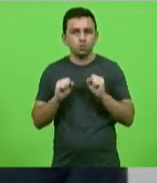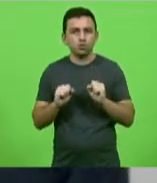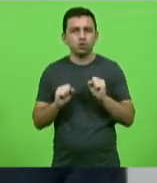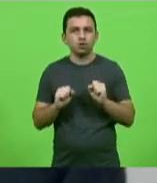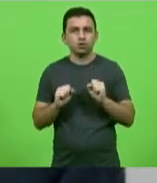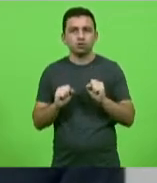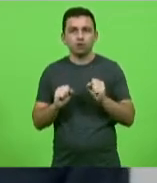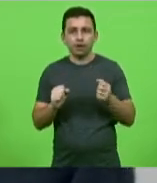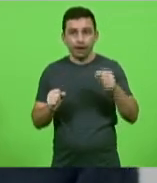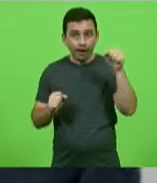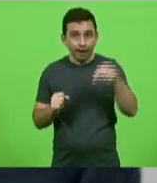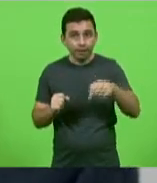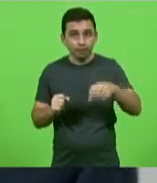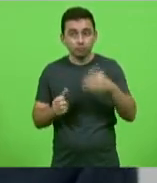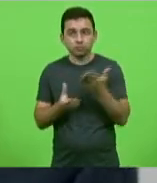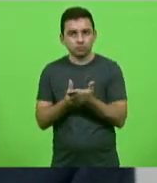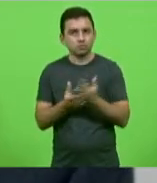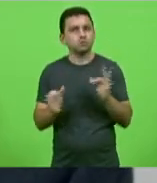Não nesse processo.